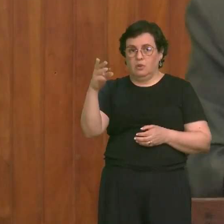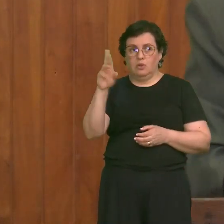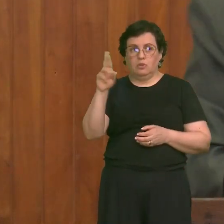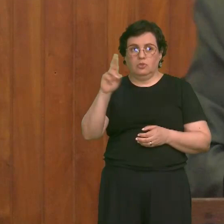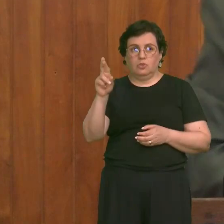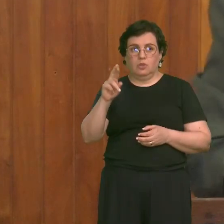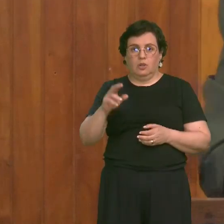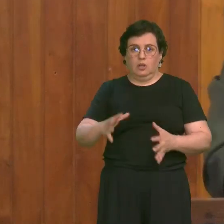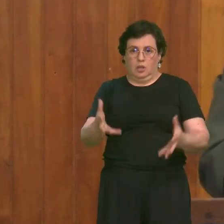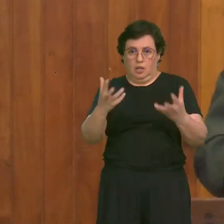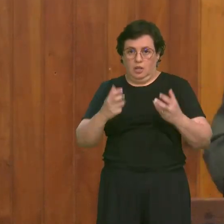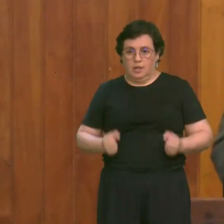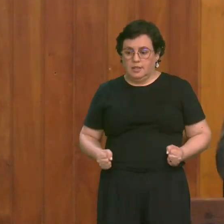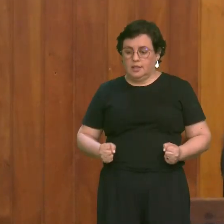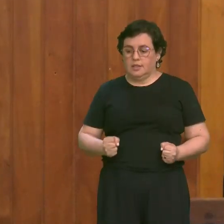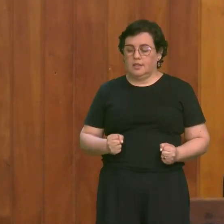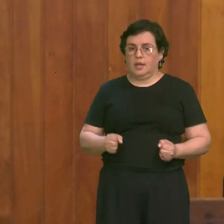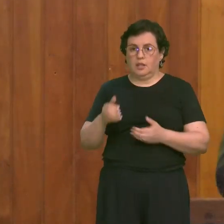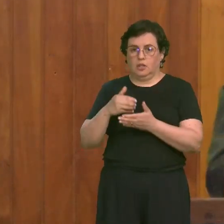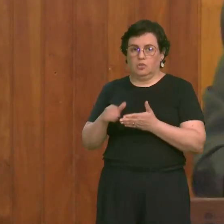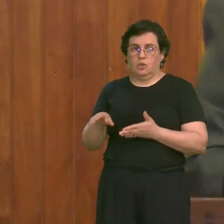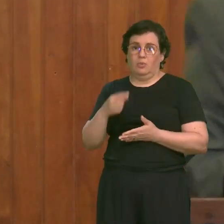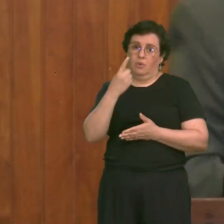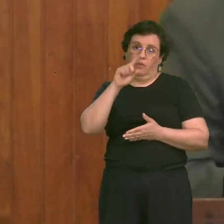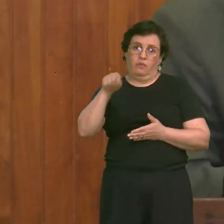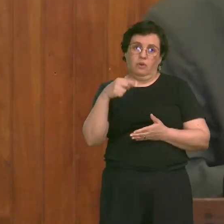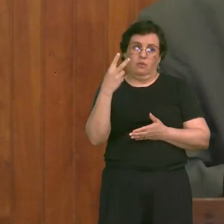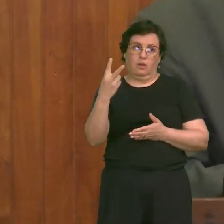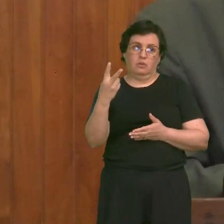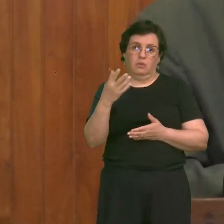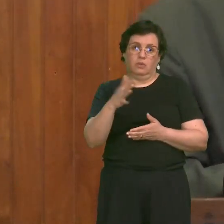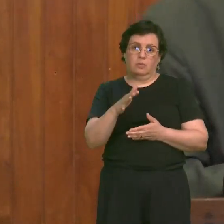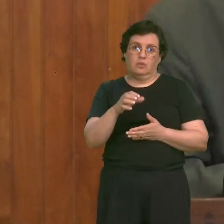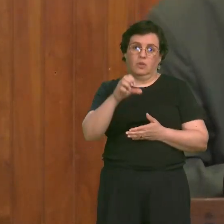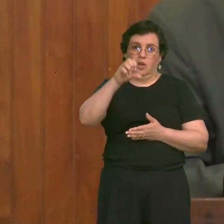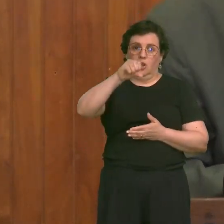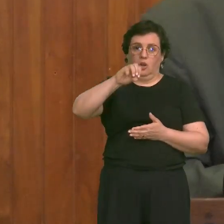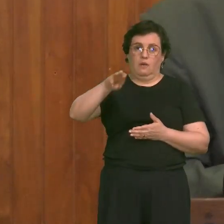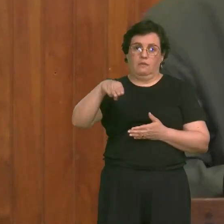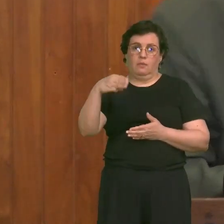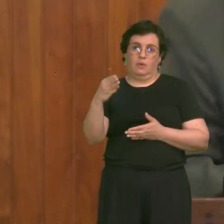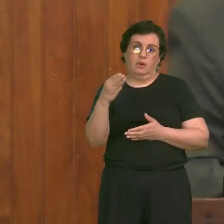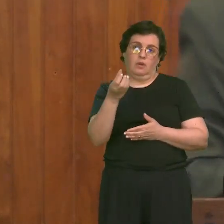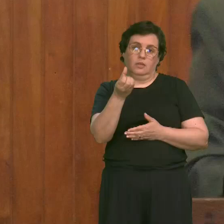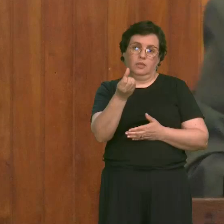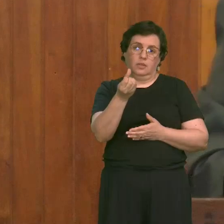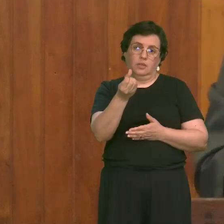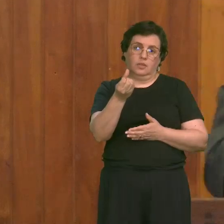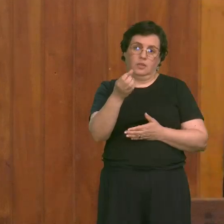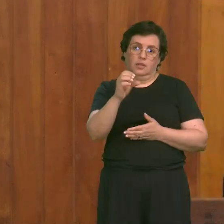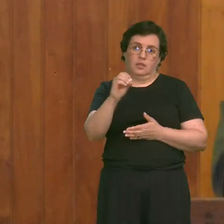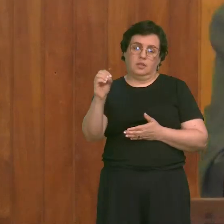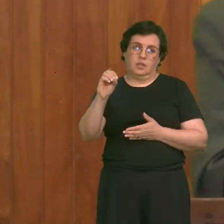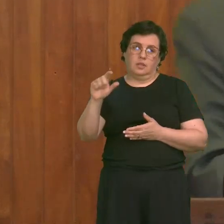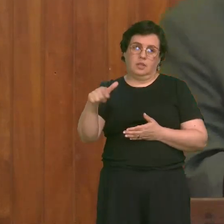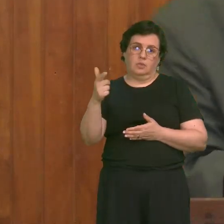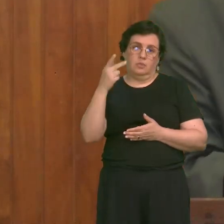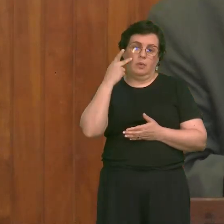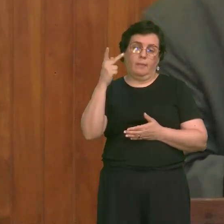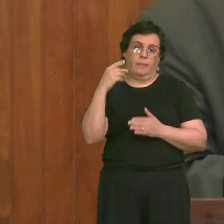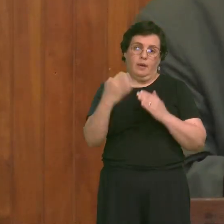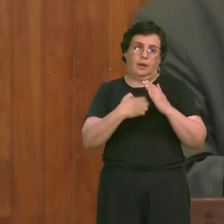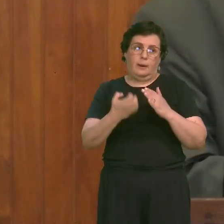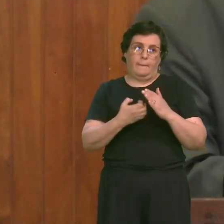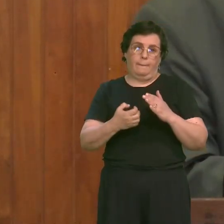receita líquida corrente 1,2 vai dar 9.600 mil para emendas